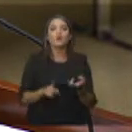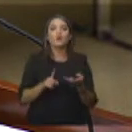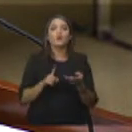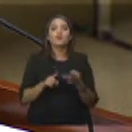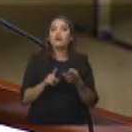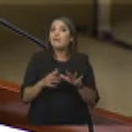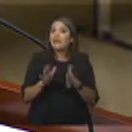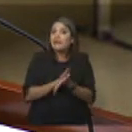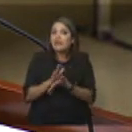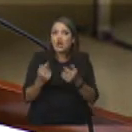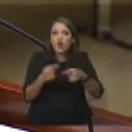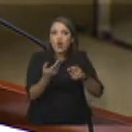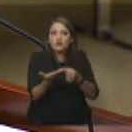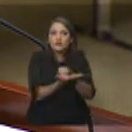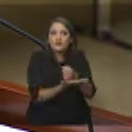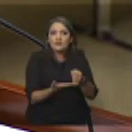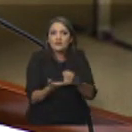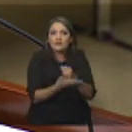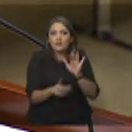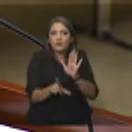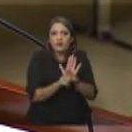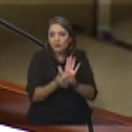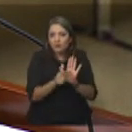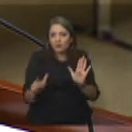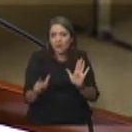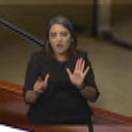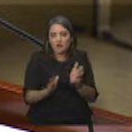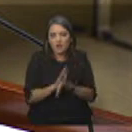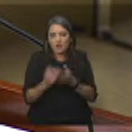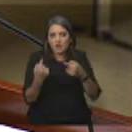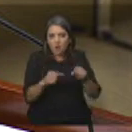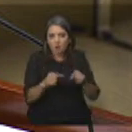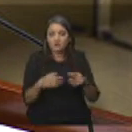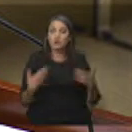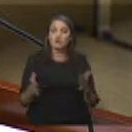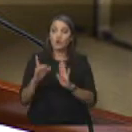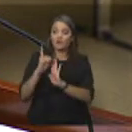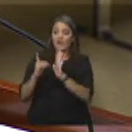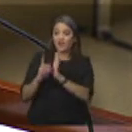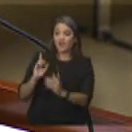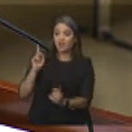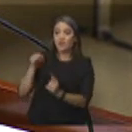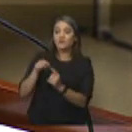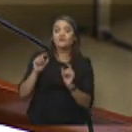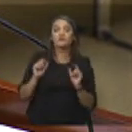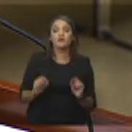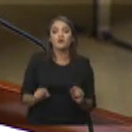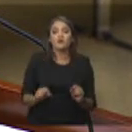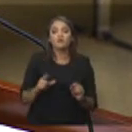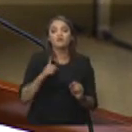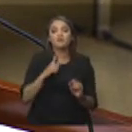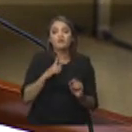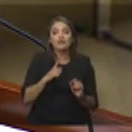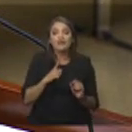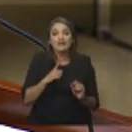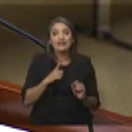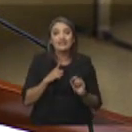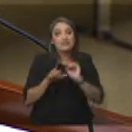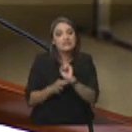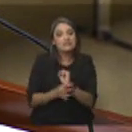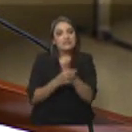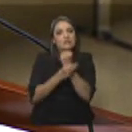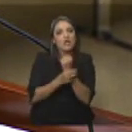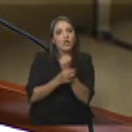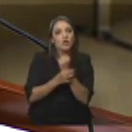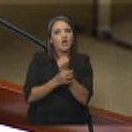ao princípio da legalidade. Nesse sentido, o decreto objetiva e disciplina um compartilhamento seguro